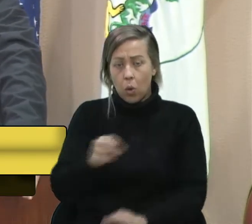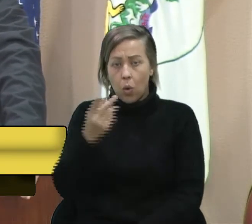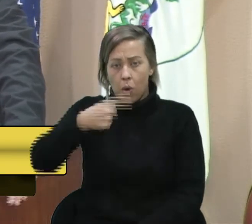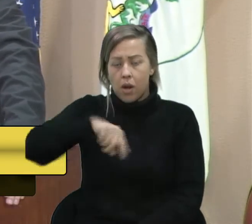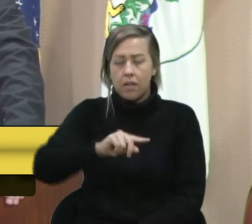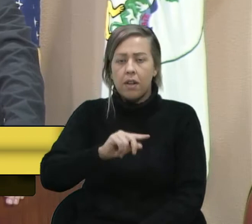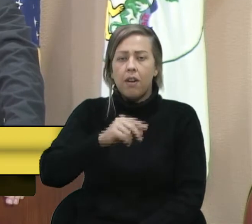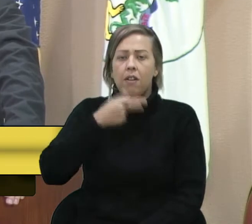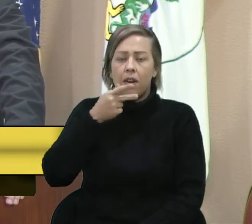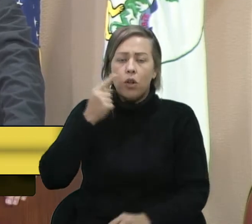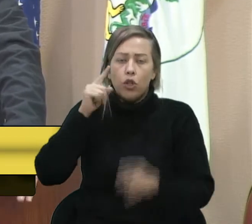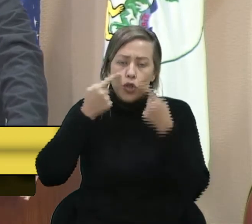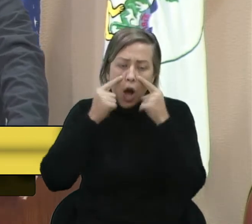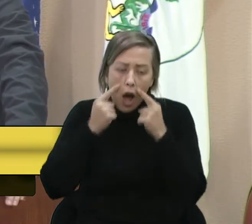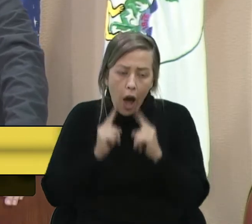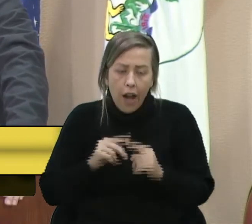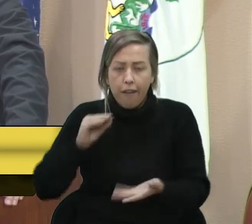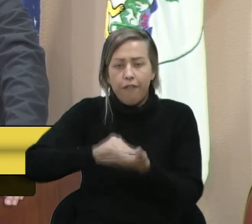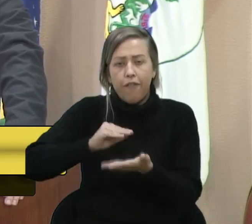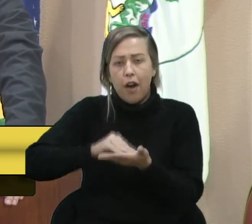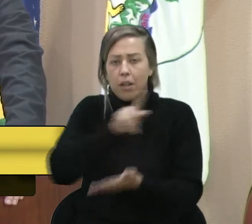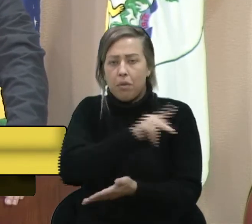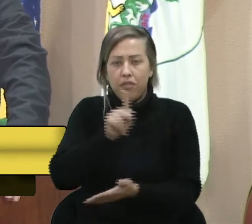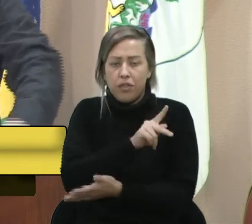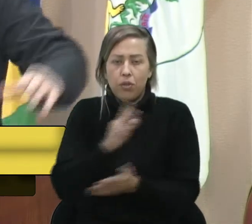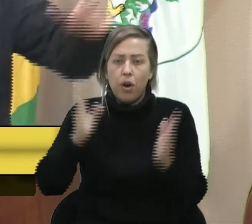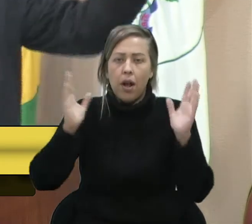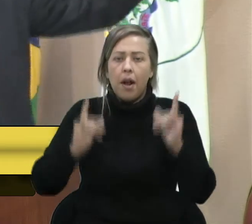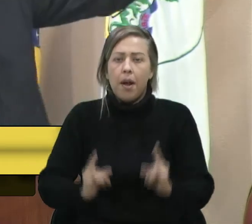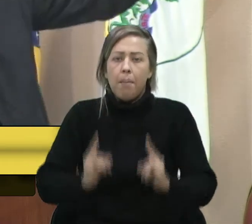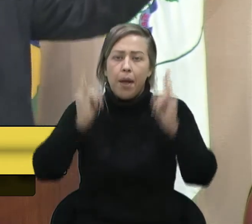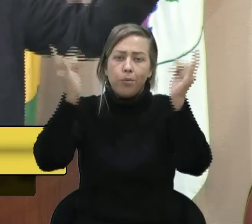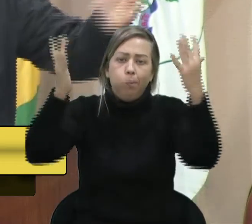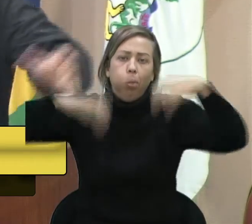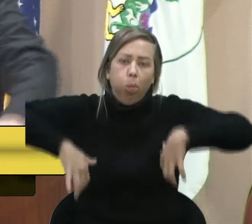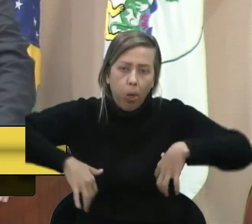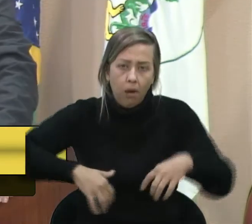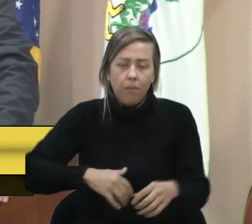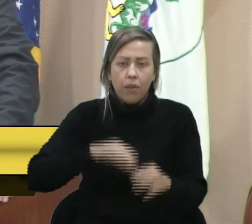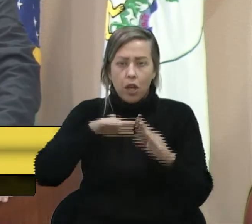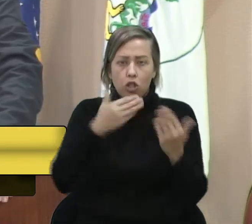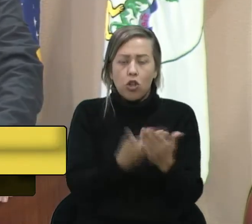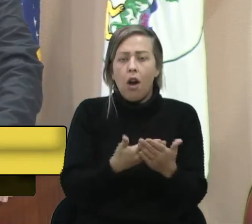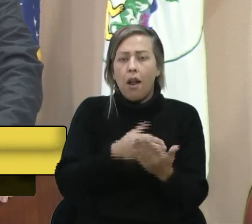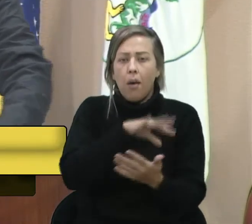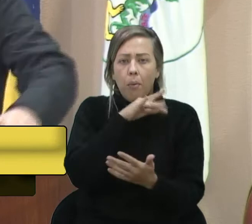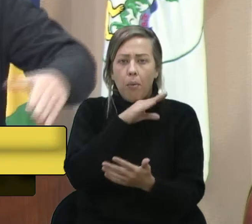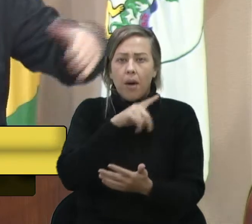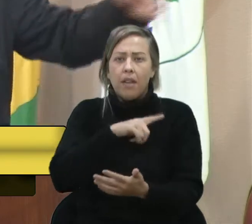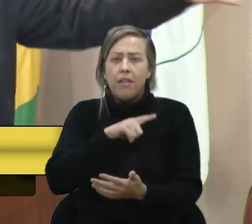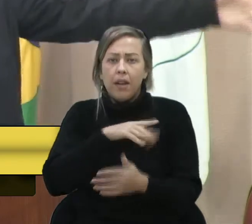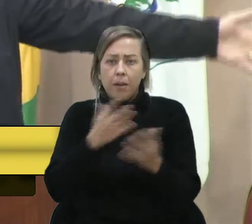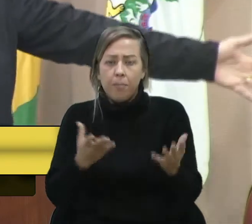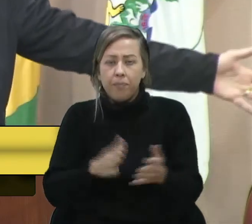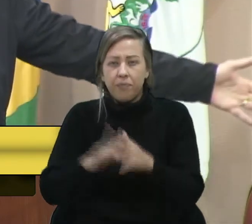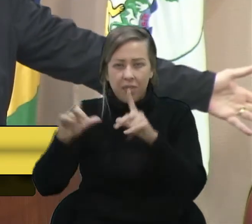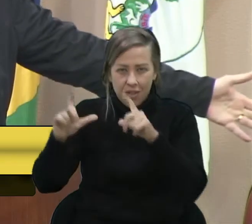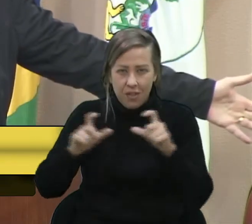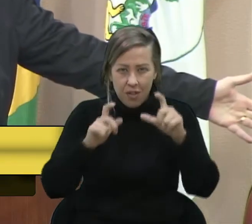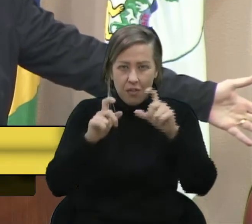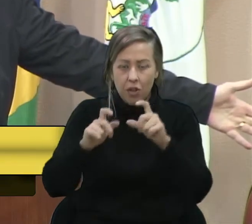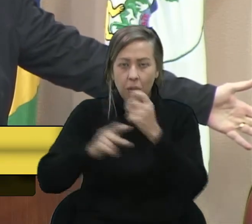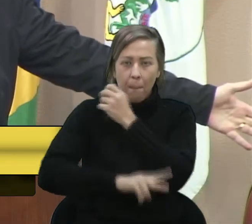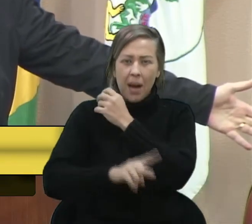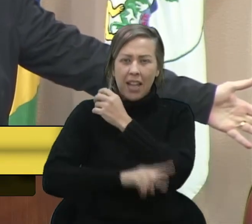que falta professor, que tem escola caindo. O Valim vai continuar trazendo aqui fotos de escolas, que nem aquela lá que tu bateu foto da madeira